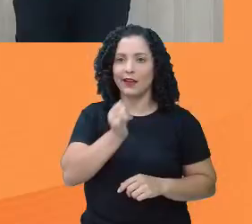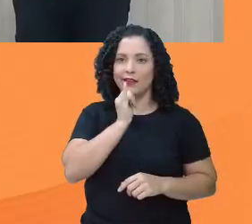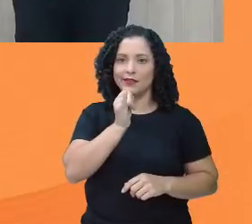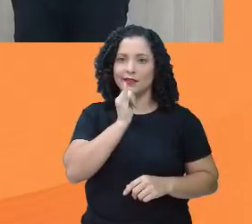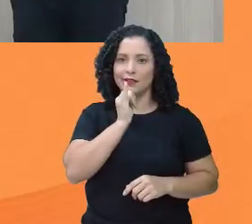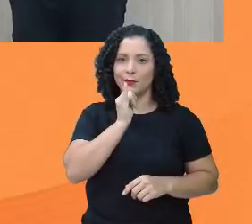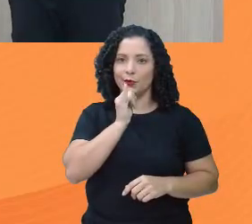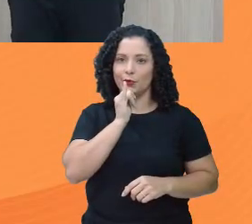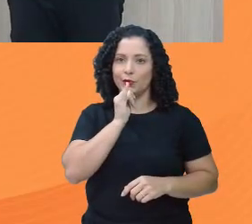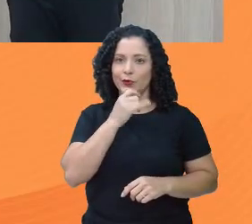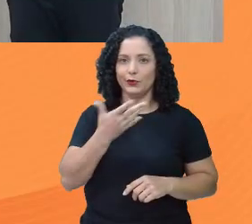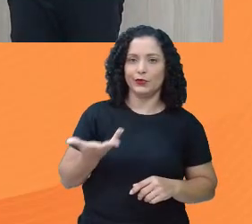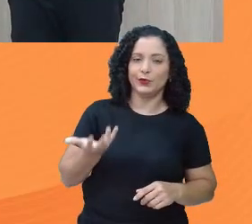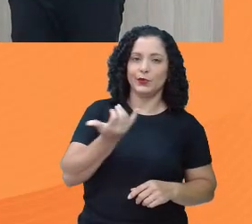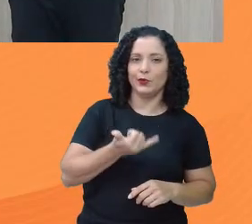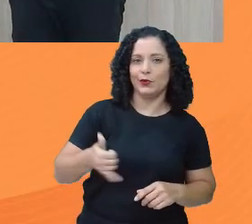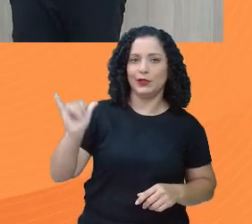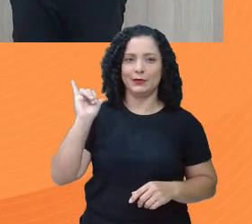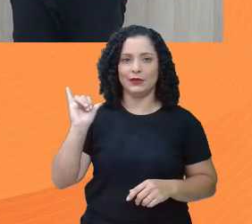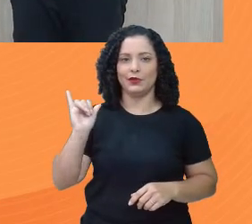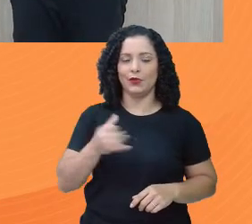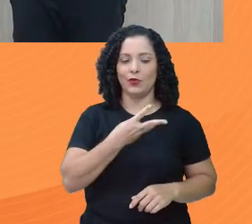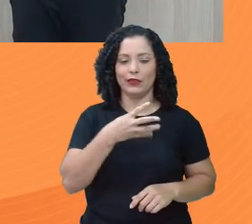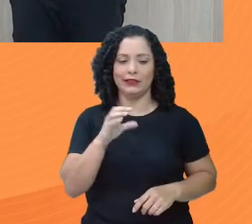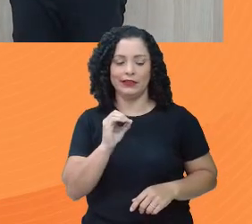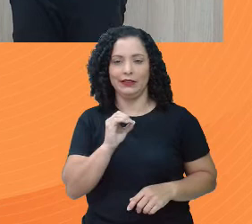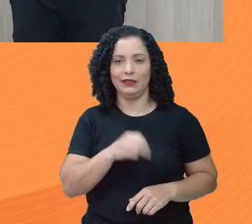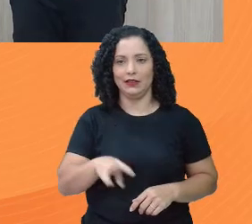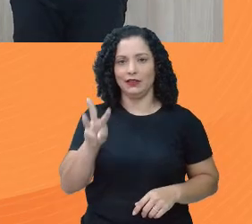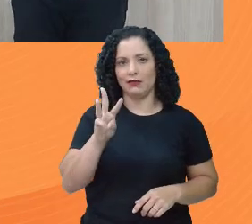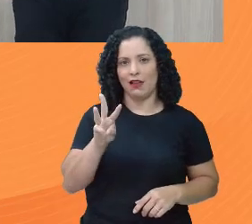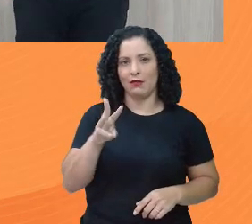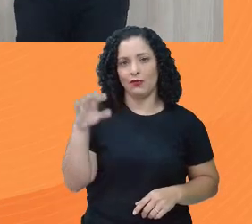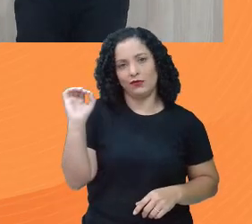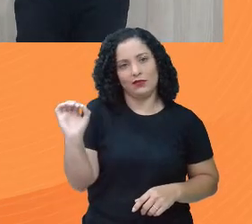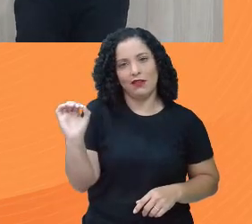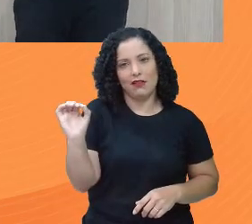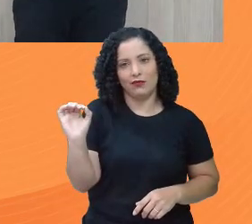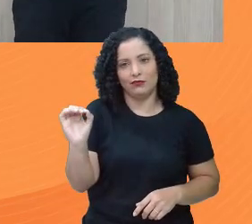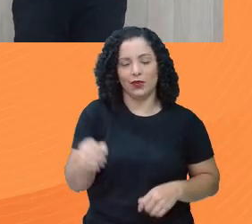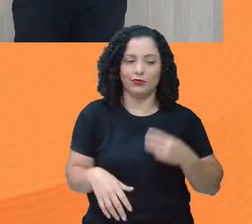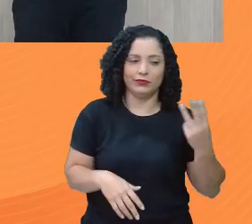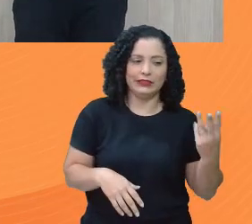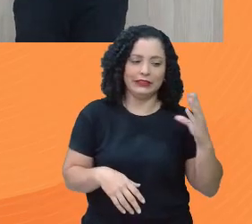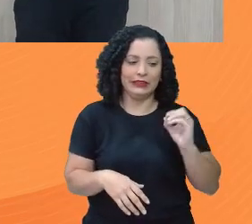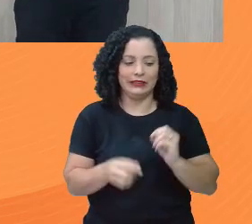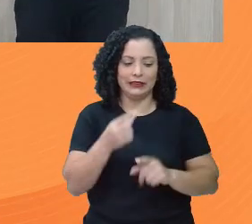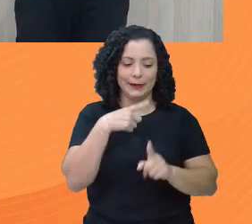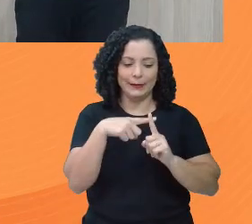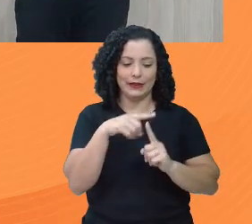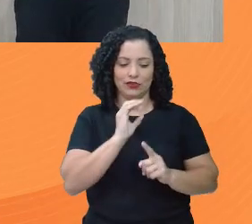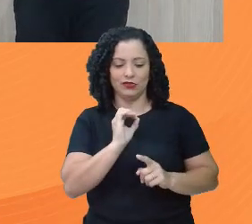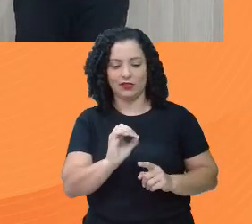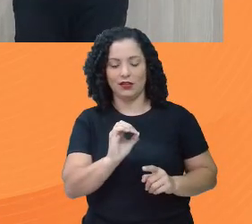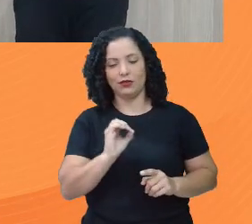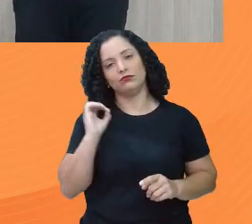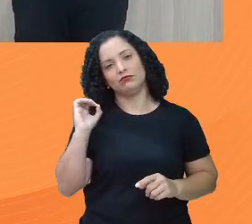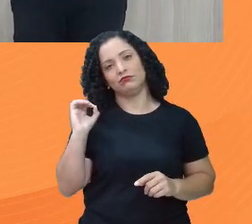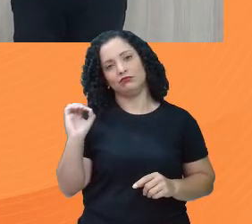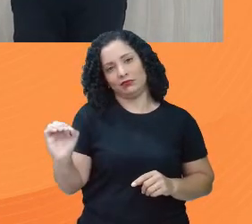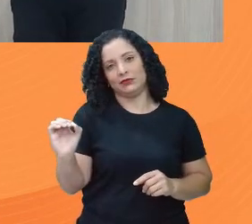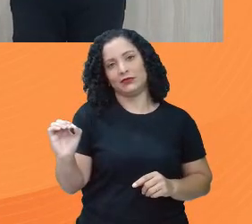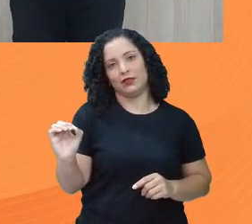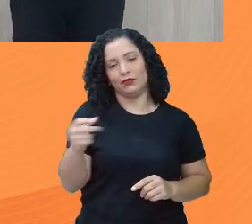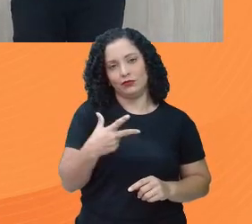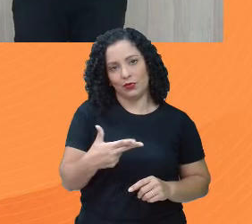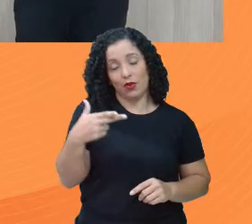aí, ó, se o y for 30, o w 0. Então, eu tenho 30 mais 0 igual